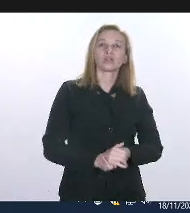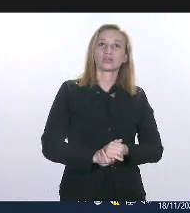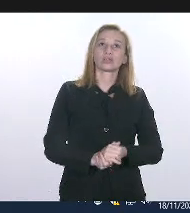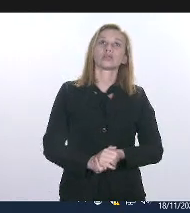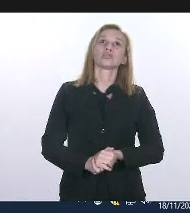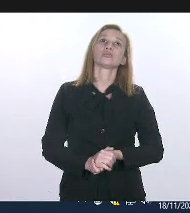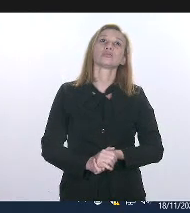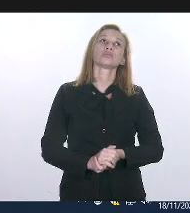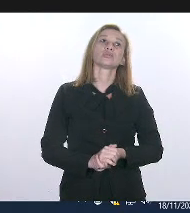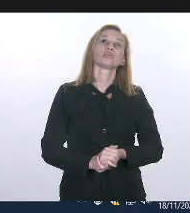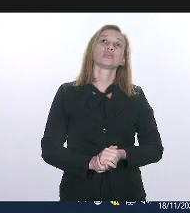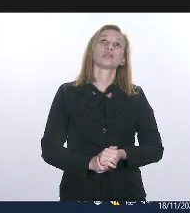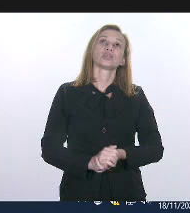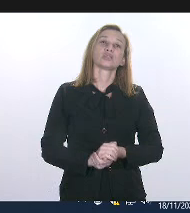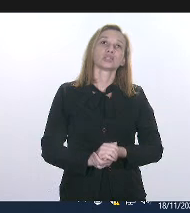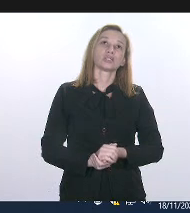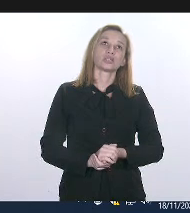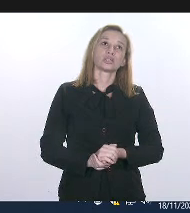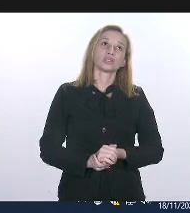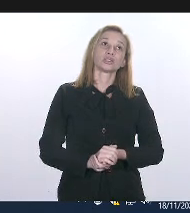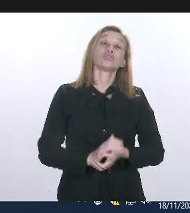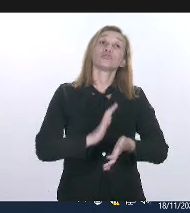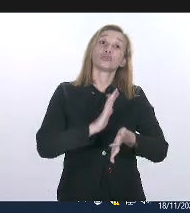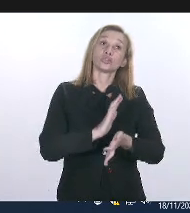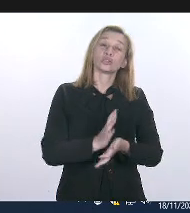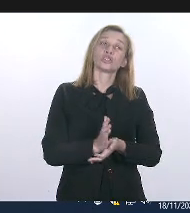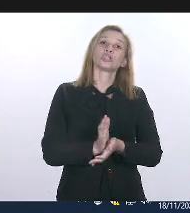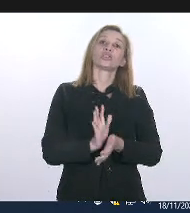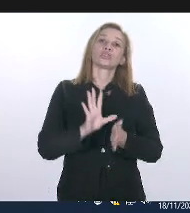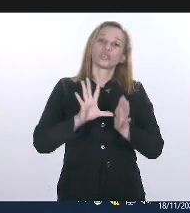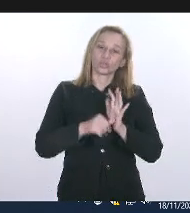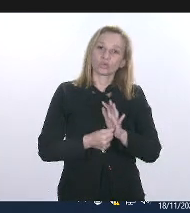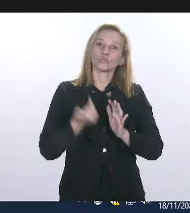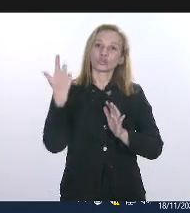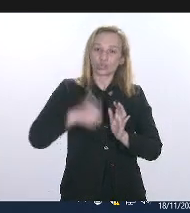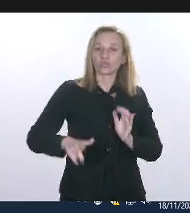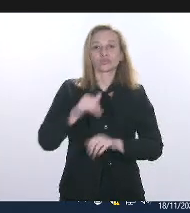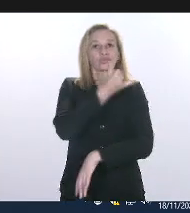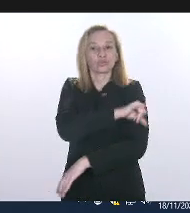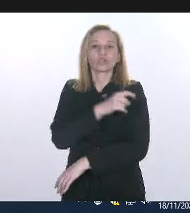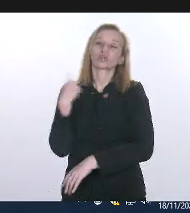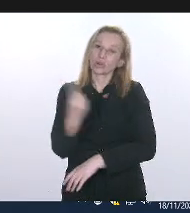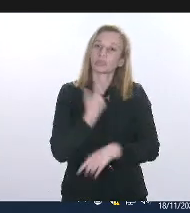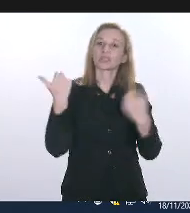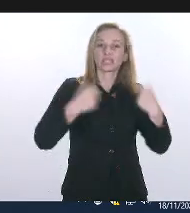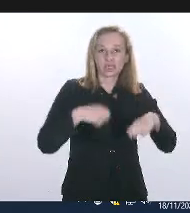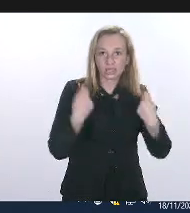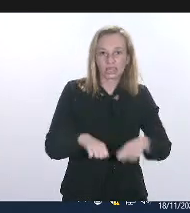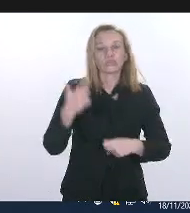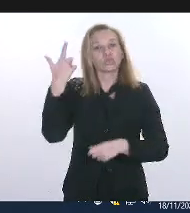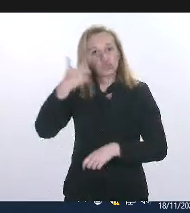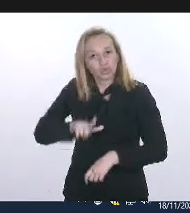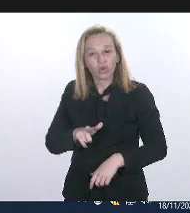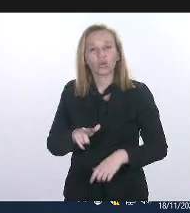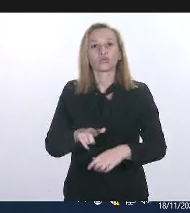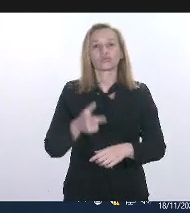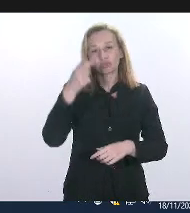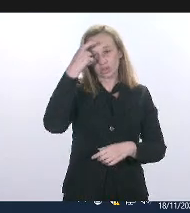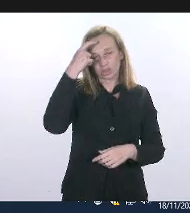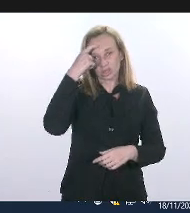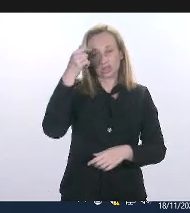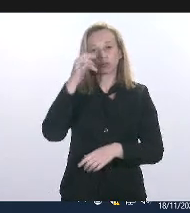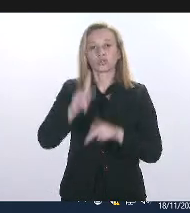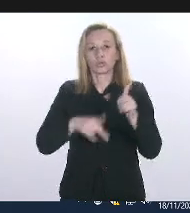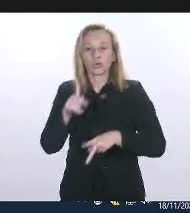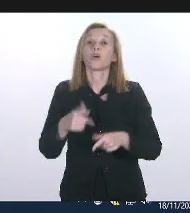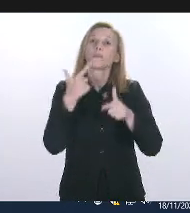nossa situação aqui de assalto novamente no Rio de Janeiro. A gente precisa dessa conscientização e essa adesão da população. É